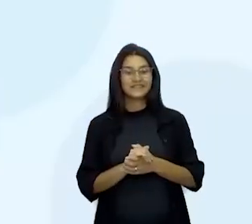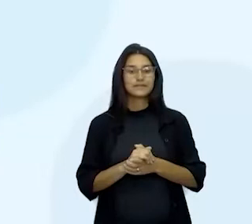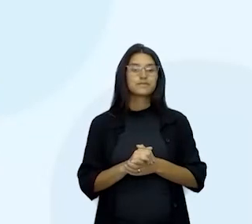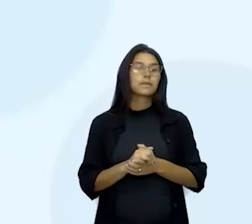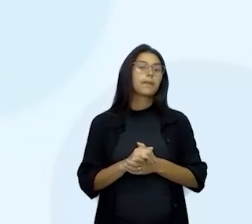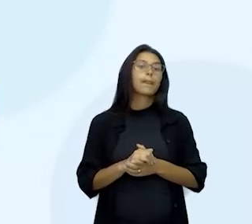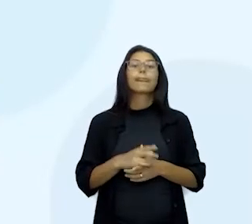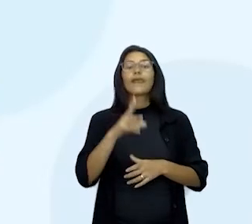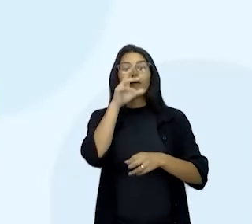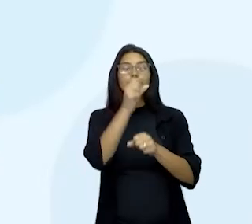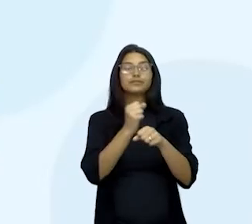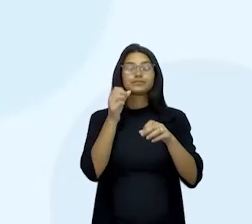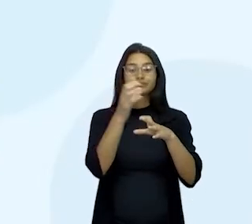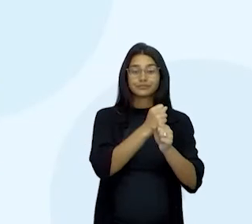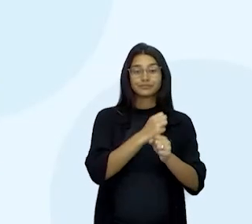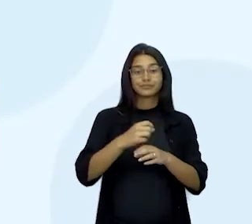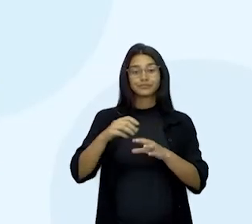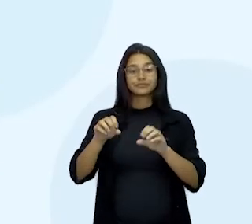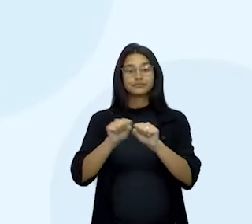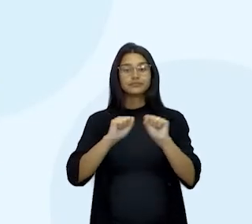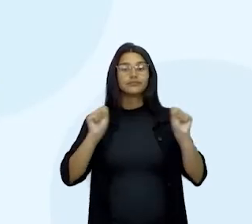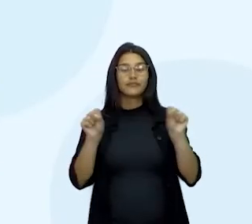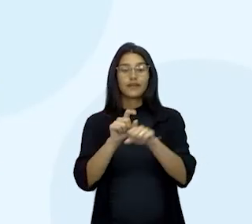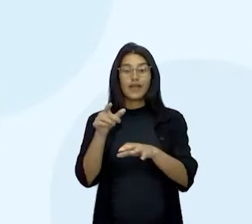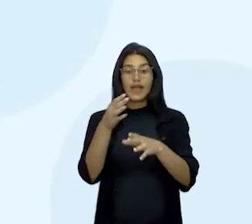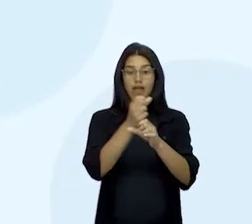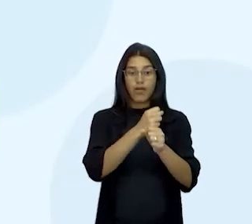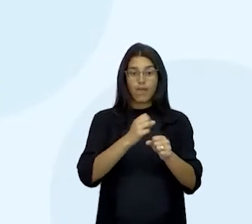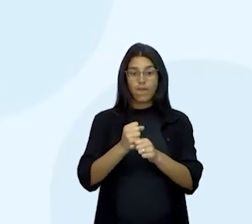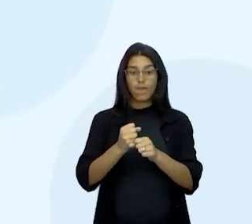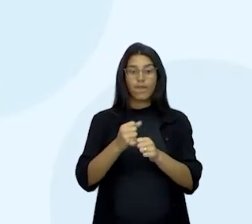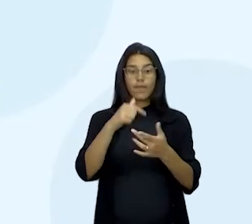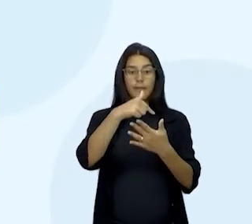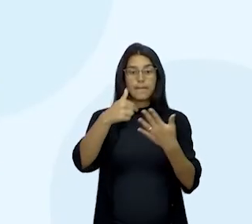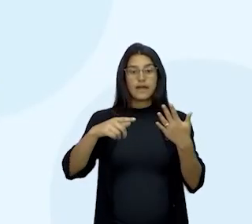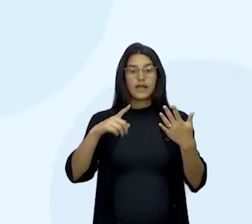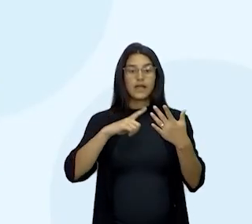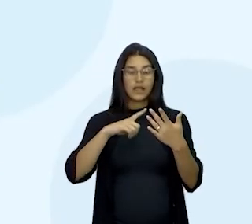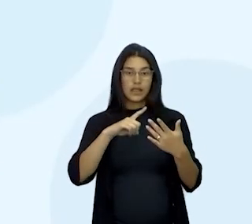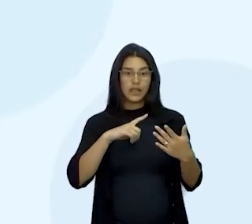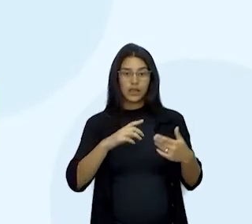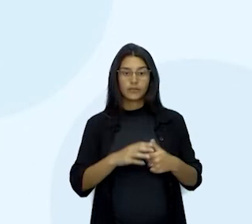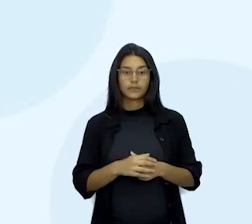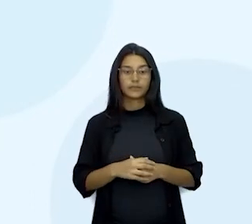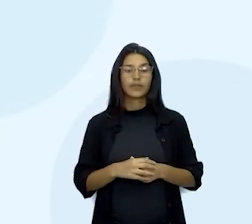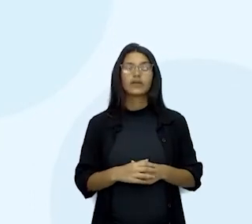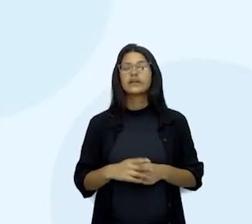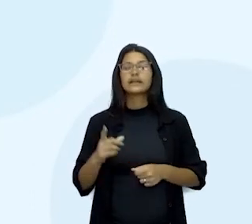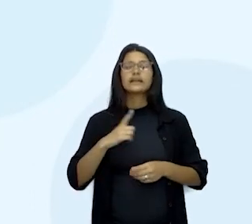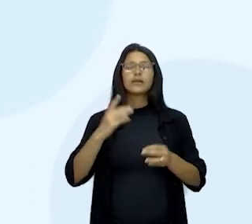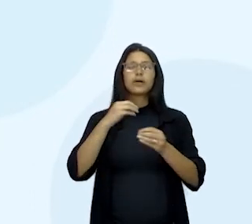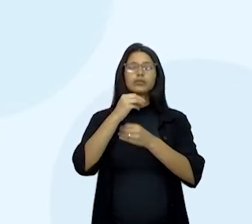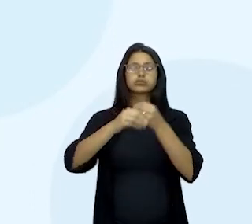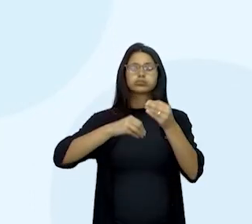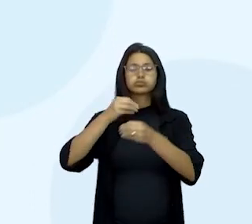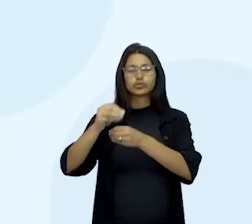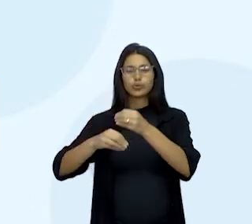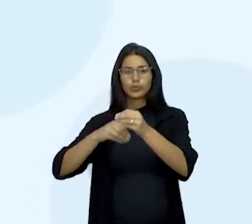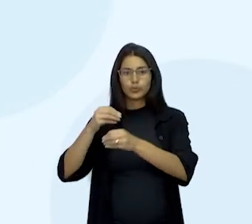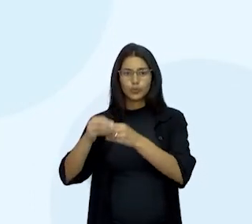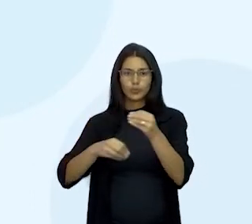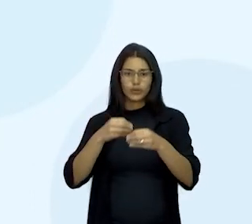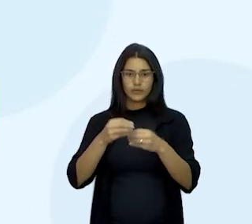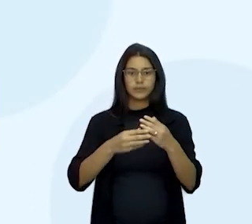pressão total de um sistema é a soma das pressões parciais dos gases que ali estão. Então você tem uma mistura, um cilindro de